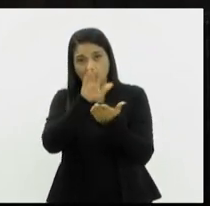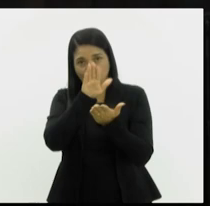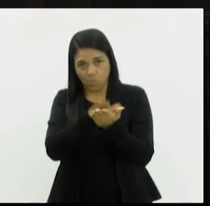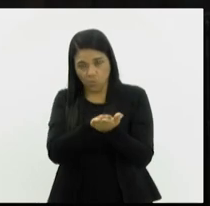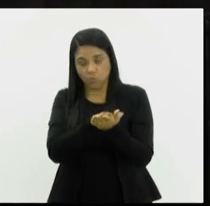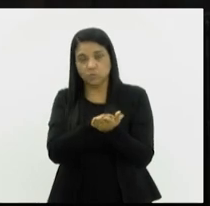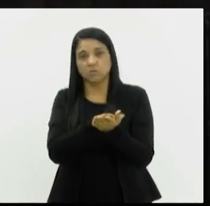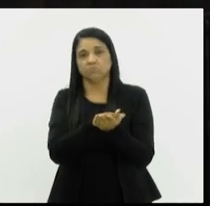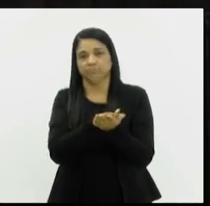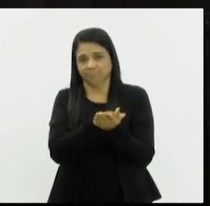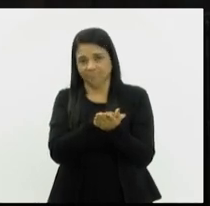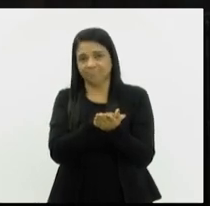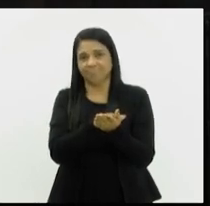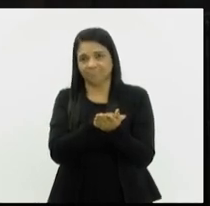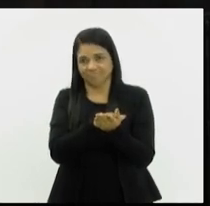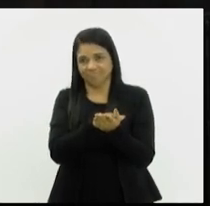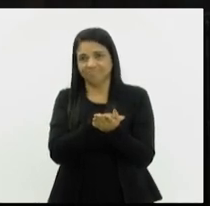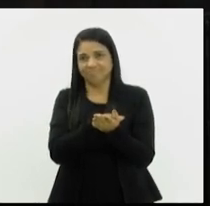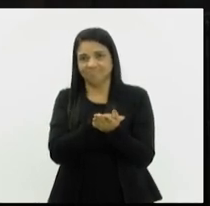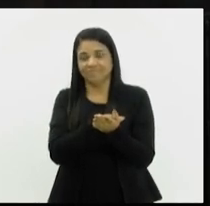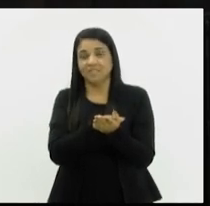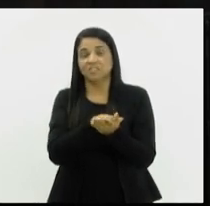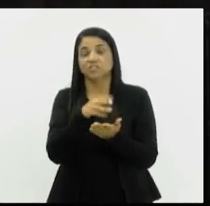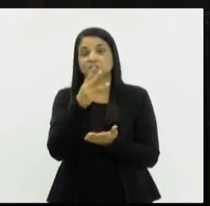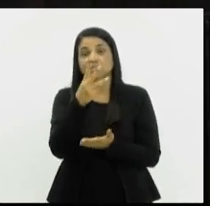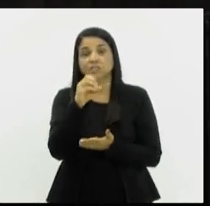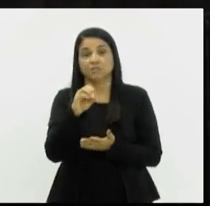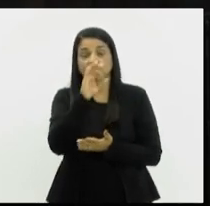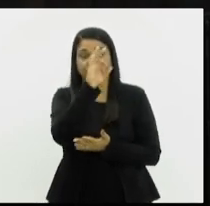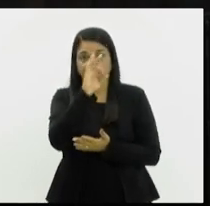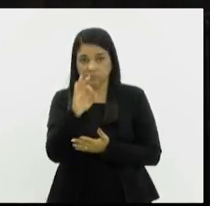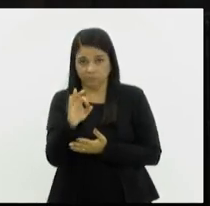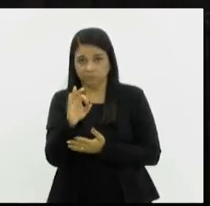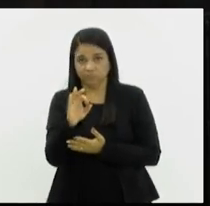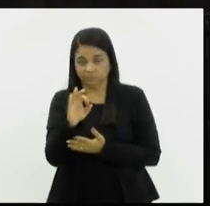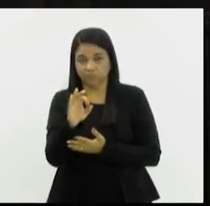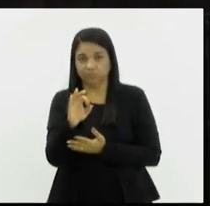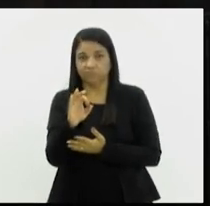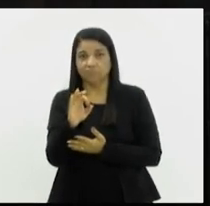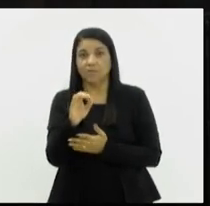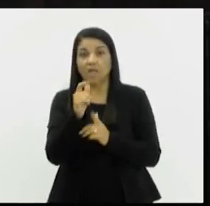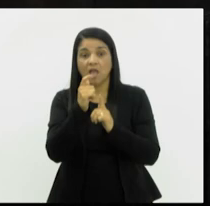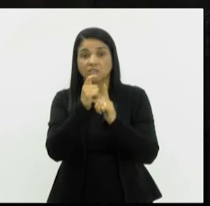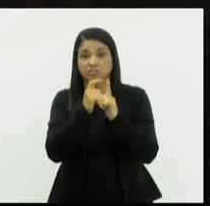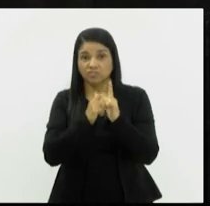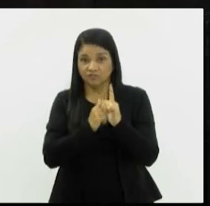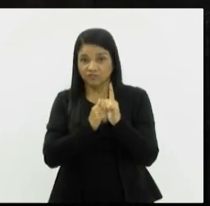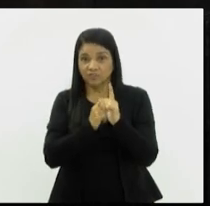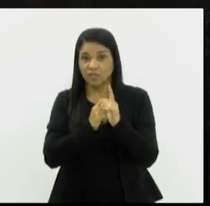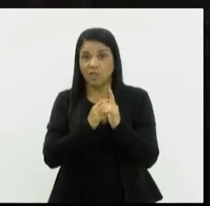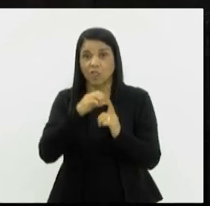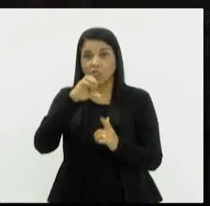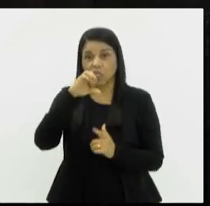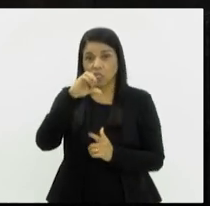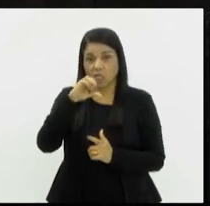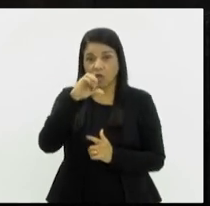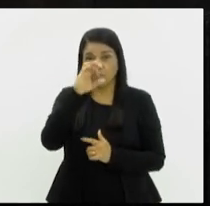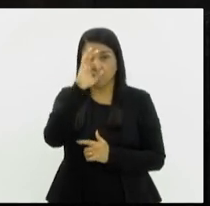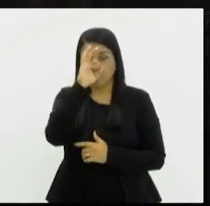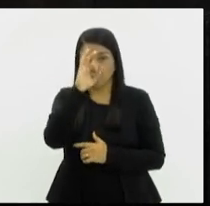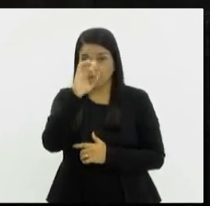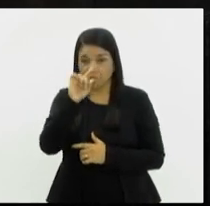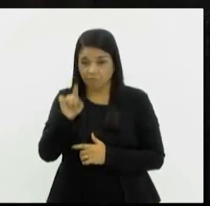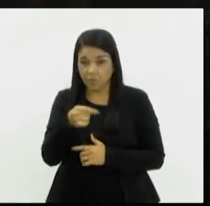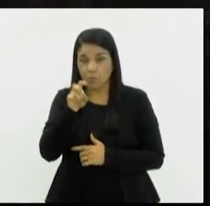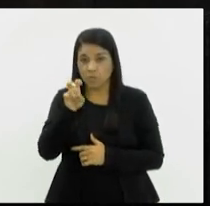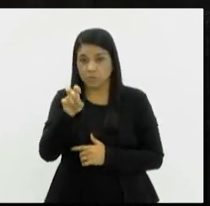dado ao Rio de Janeiro, de 30 pontos percentuais, que levaria a nossa dívida a 9,5 bilhões de reais